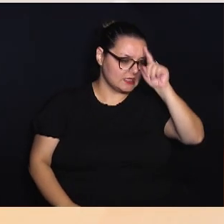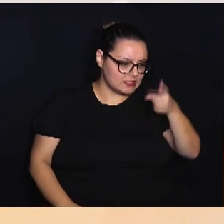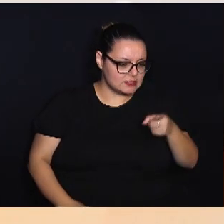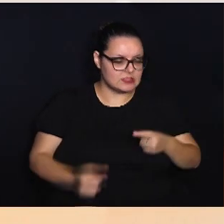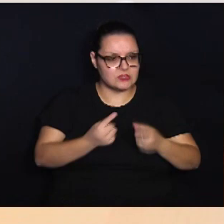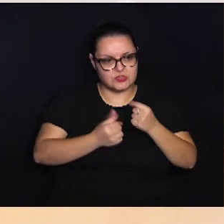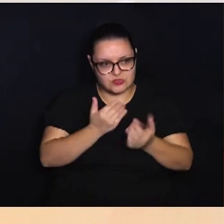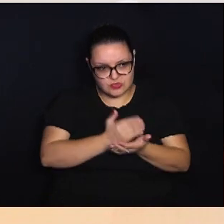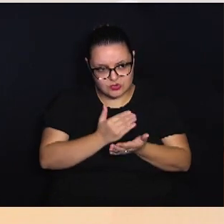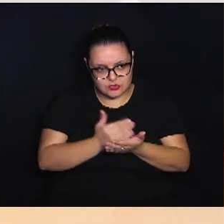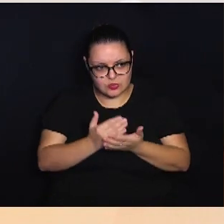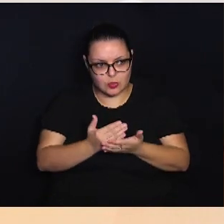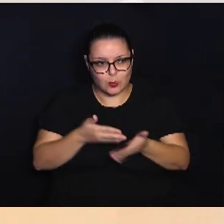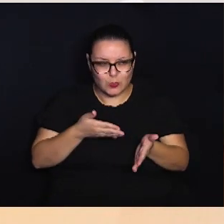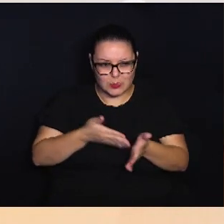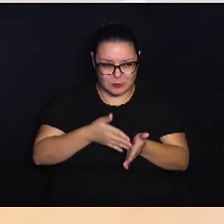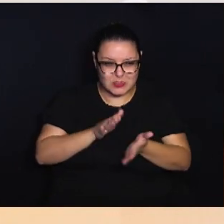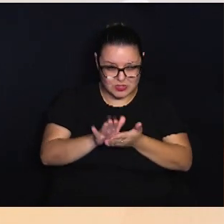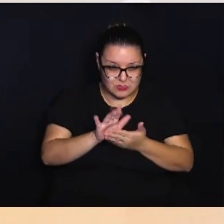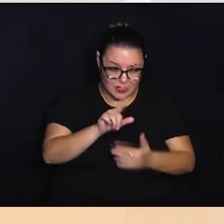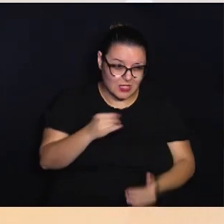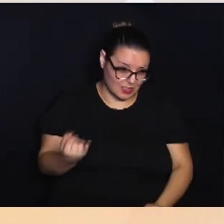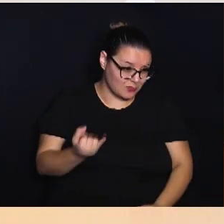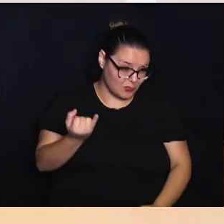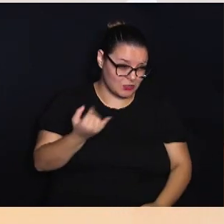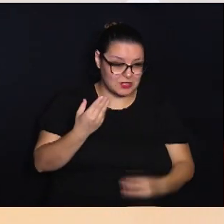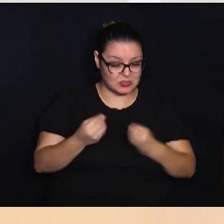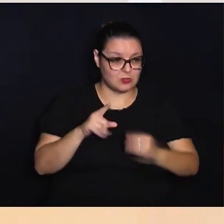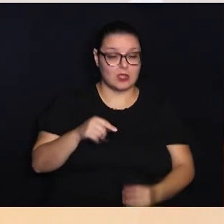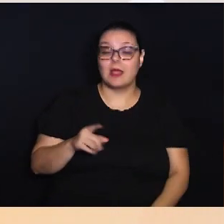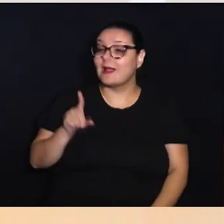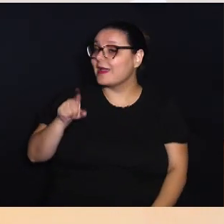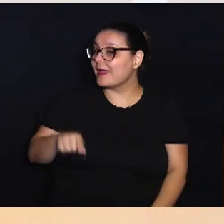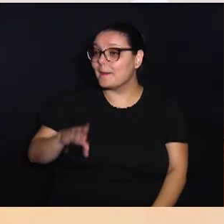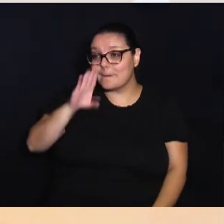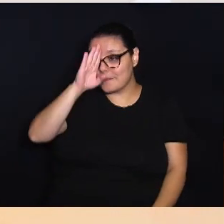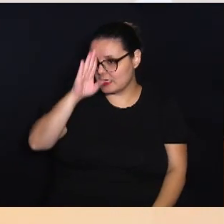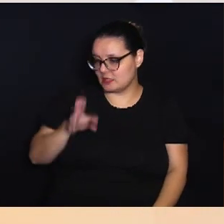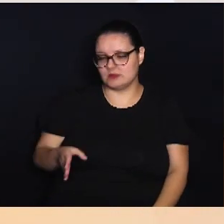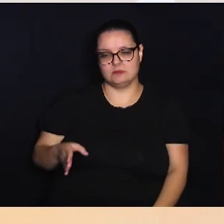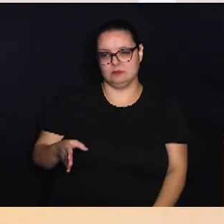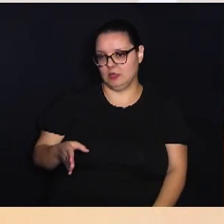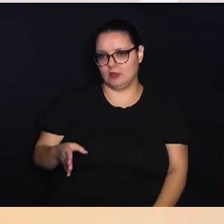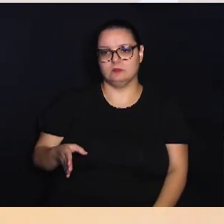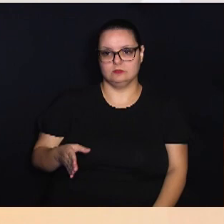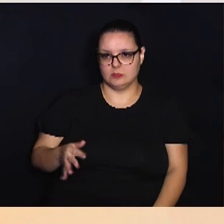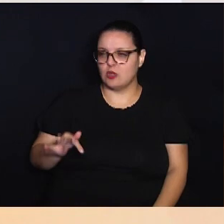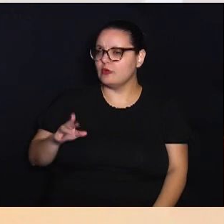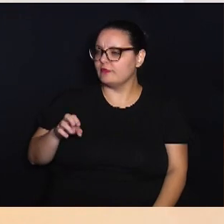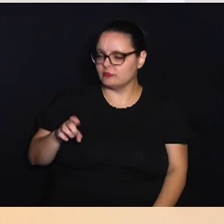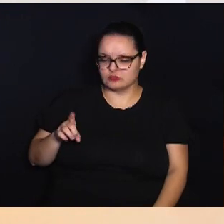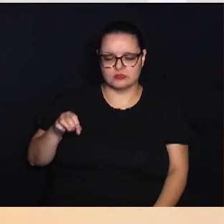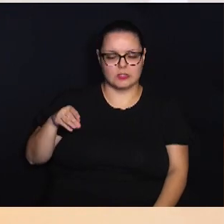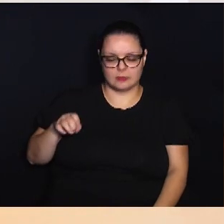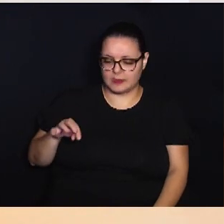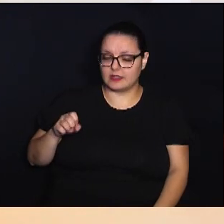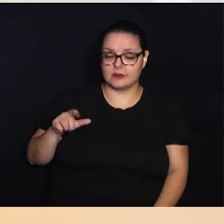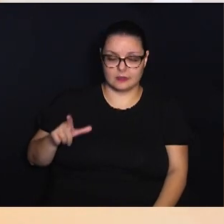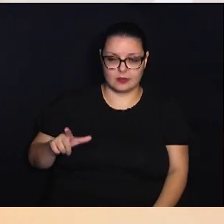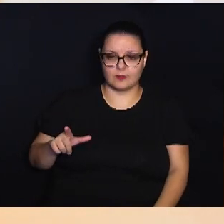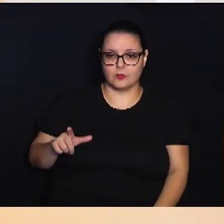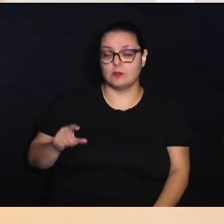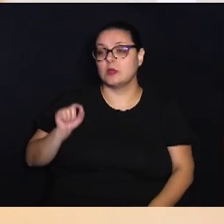para a viagem, estabelecer um limite de gastos é interessante, é importante? É fundamental, né? Na verdade, fundamental. Mas o que